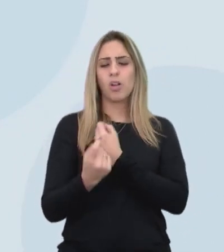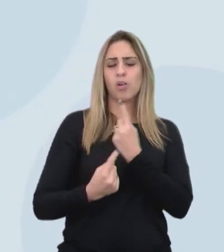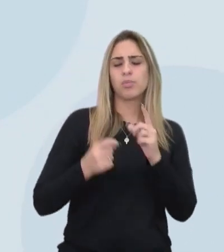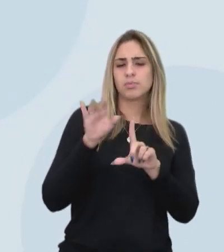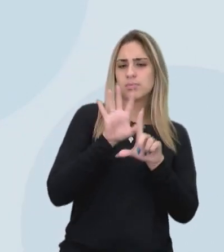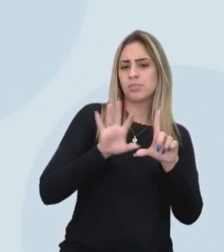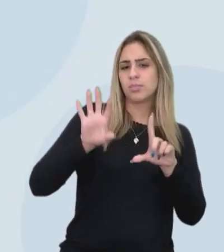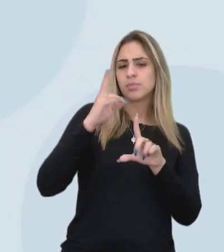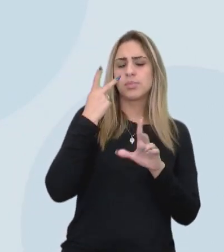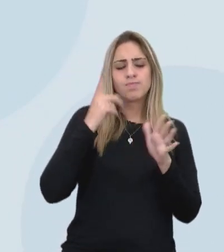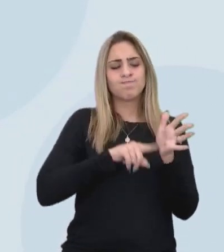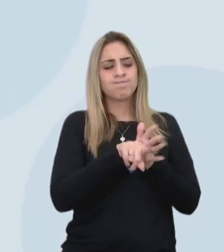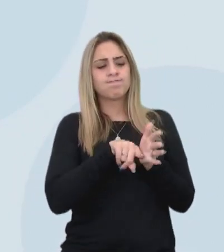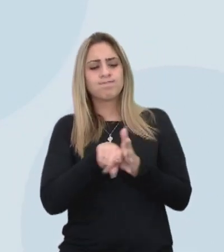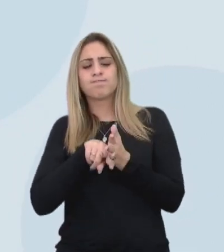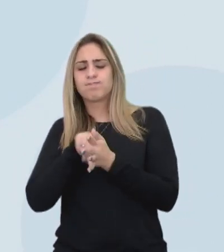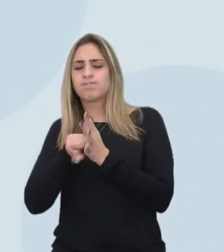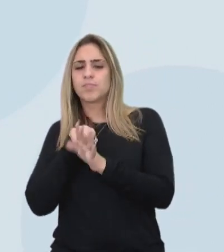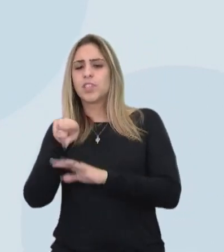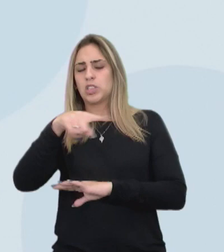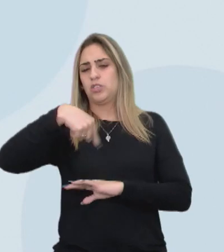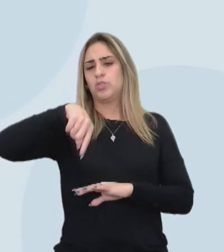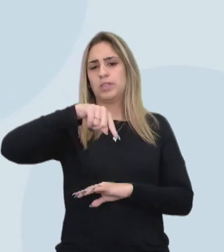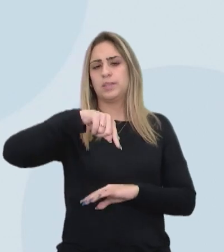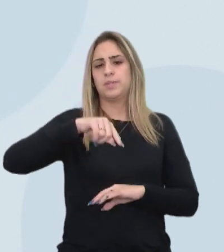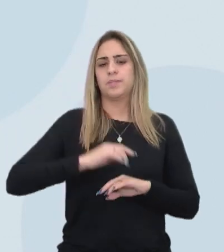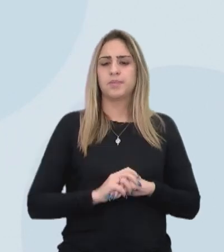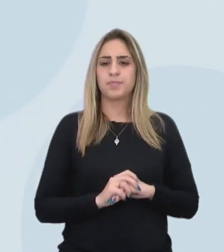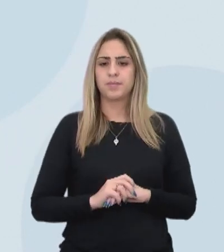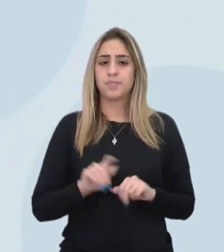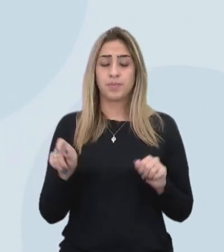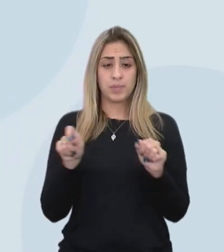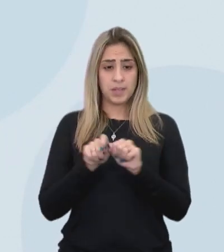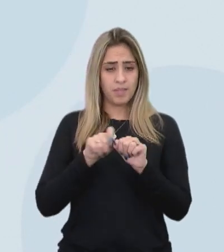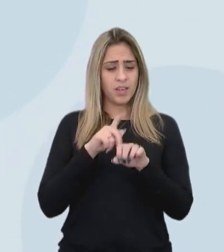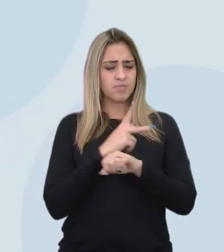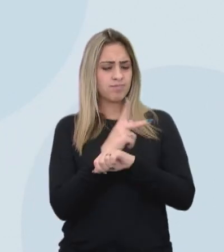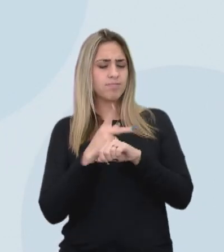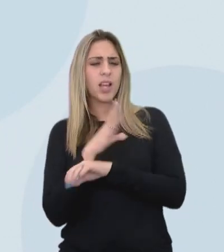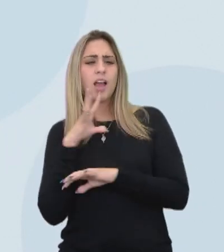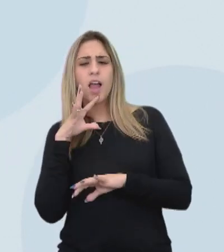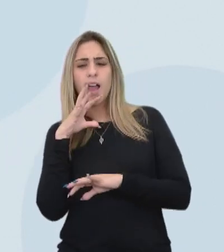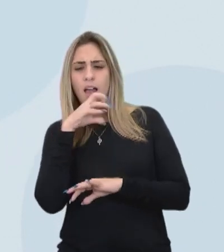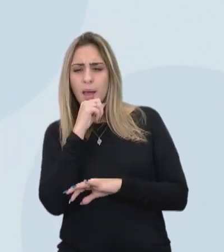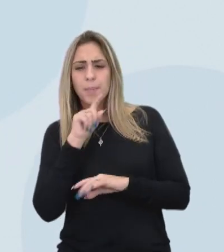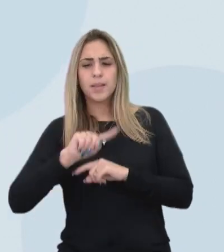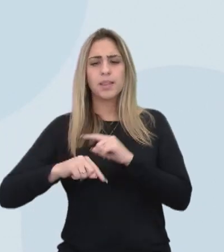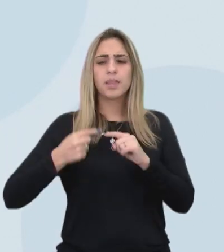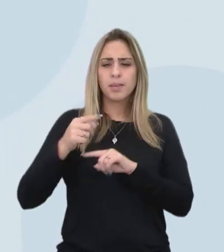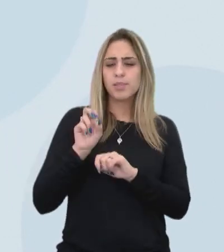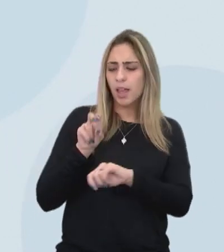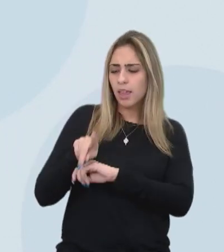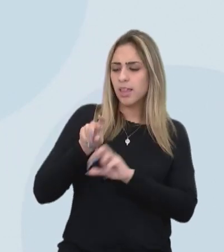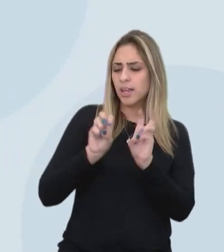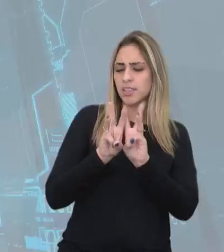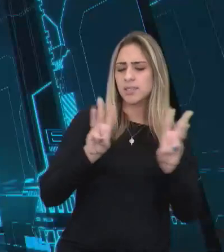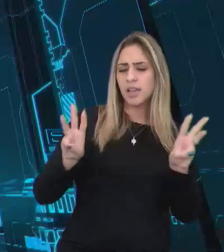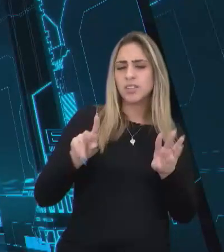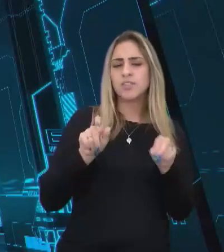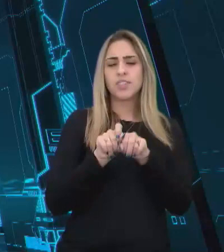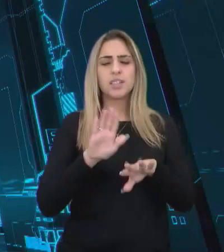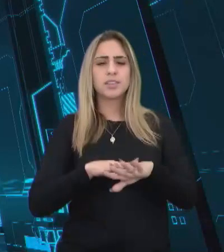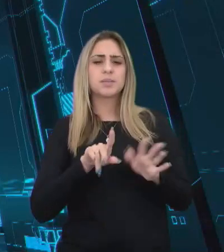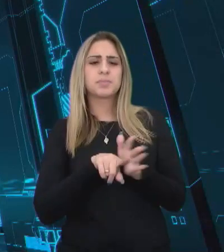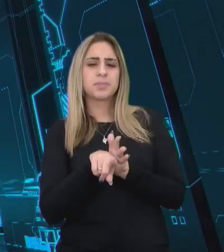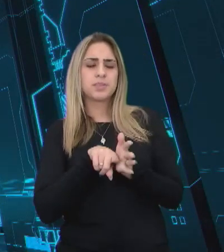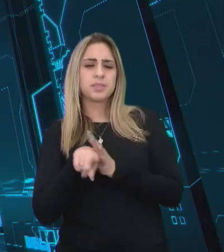para instigar a curiosidade de vocês. Faz o seguinte, faz uma busca rápida, depois entra em alguns sites, faz uma pesquisa